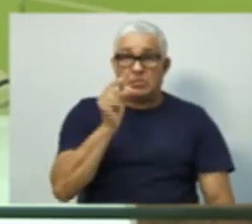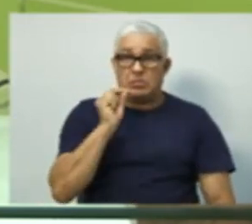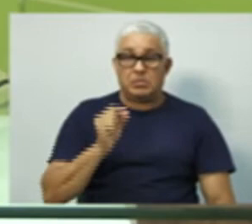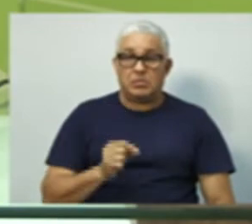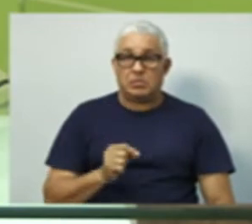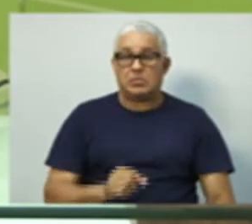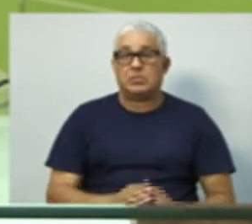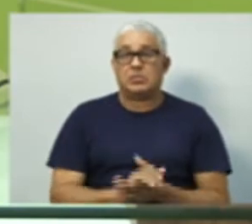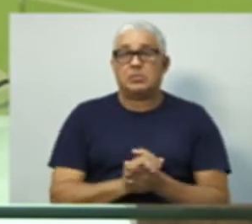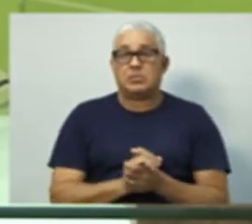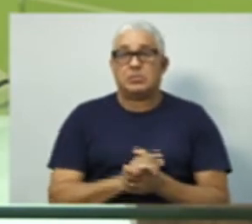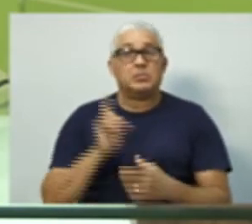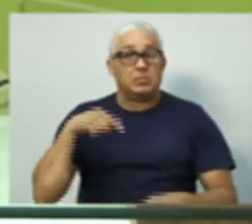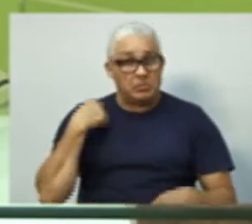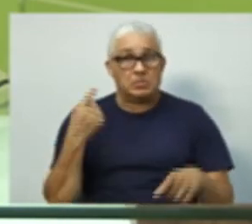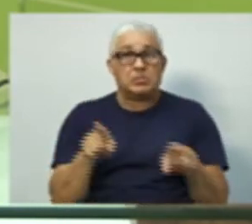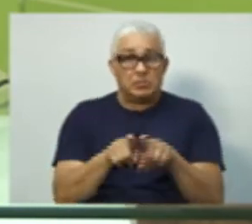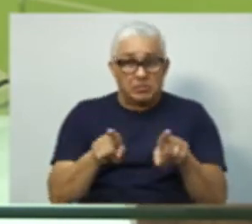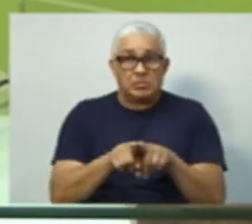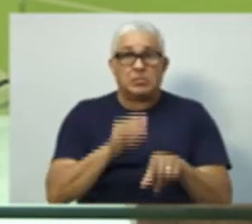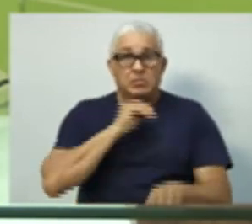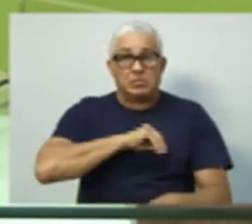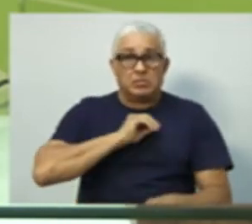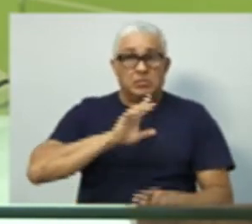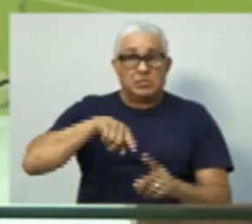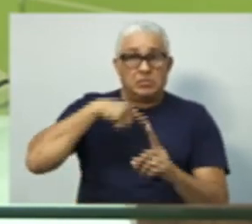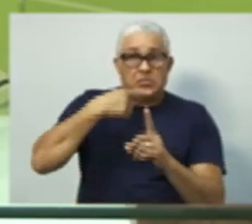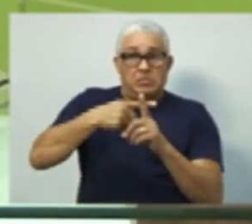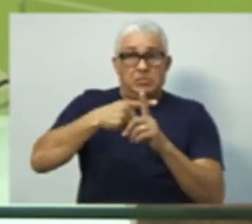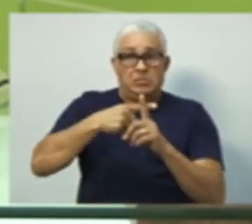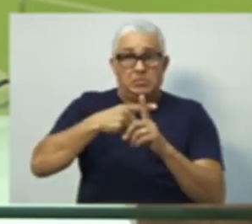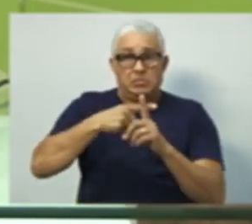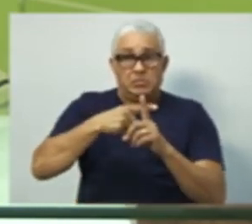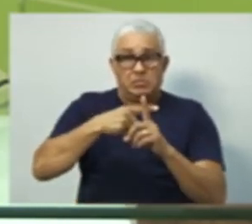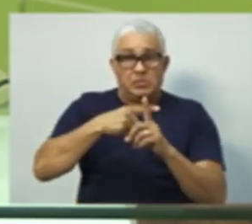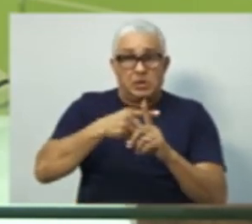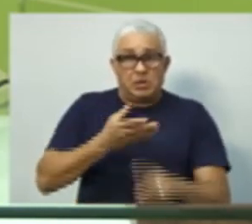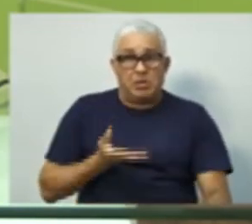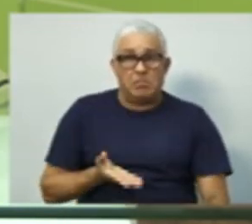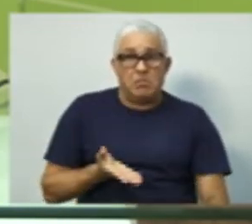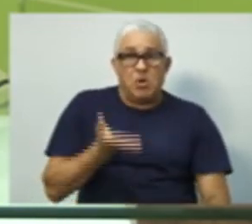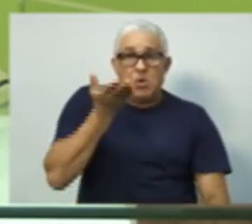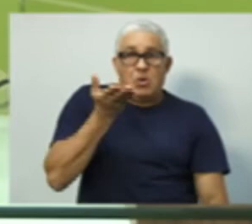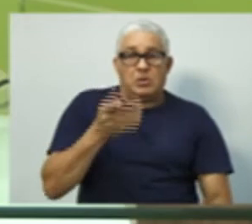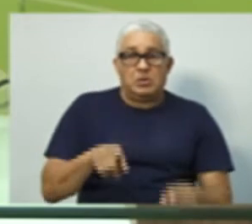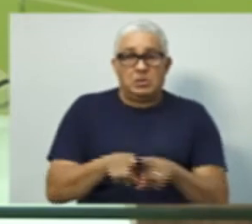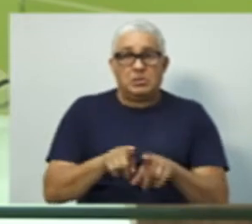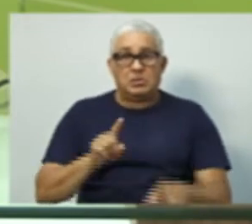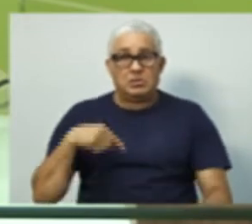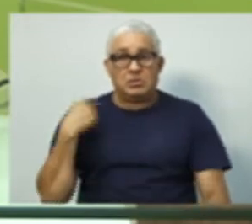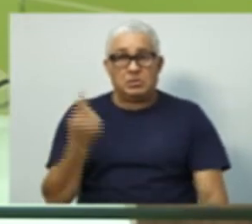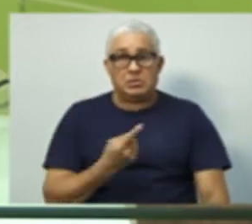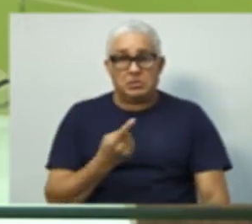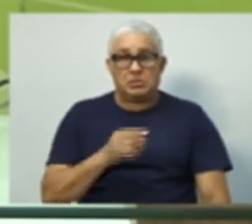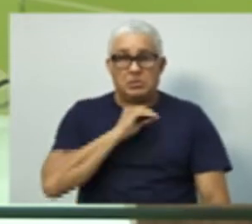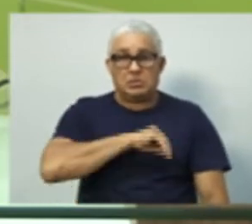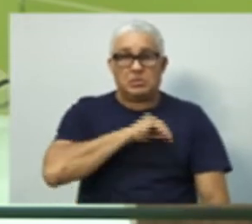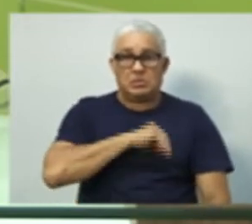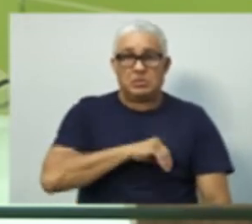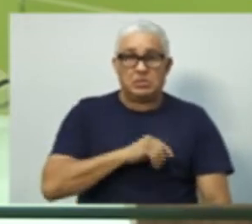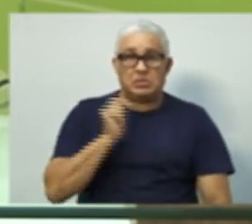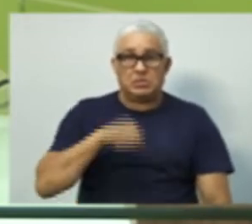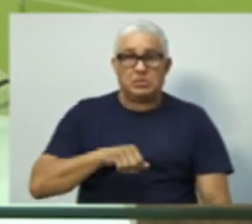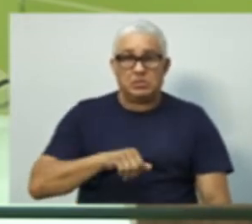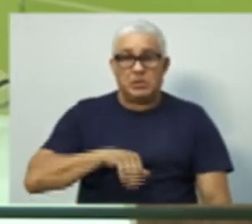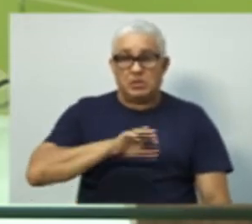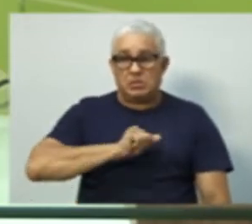Por exemplo, com a questão do IPVA, a questão do seguro, que essa despesa, por exemplo, se você somar o IPVA, um